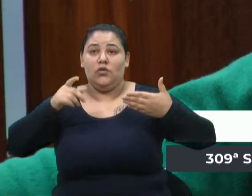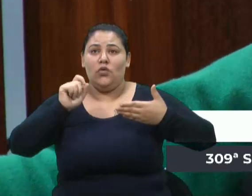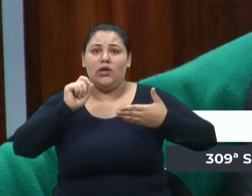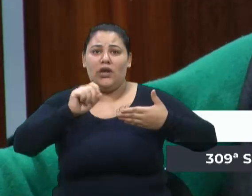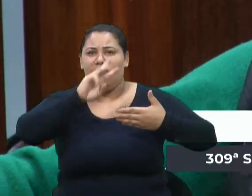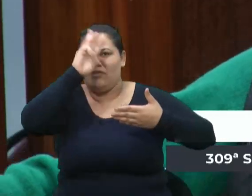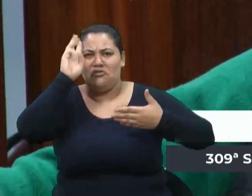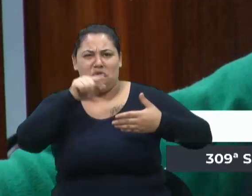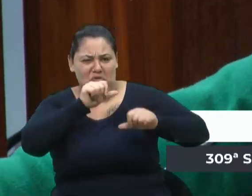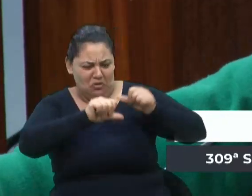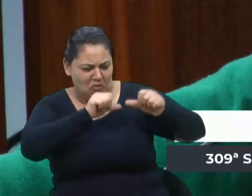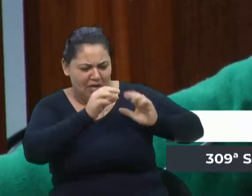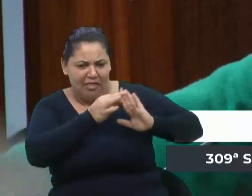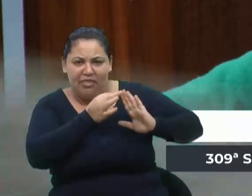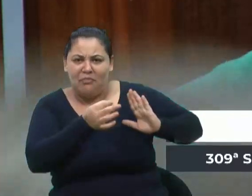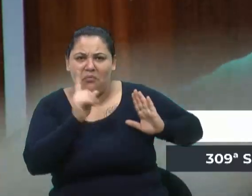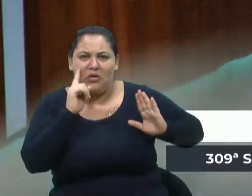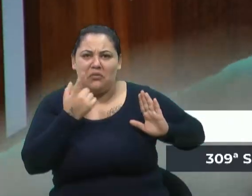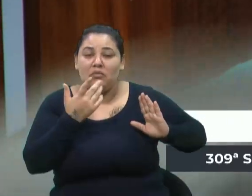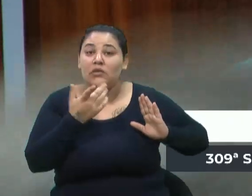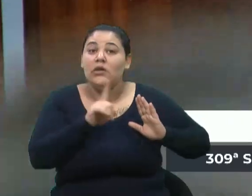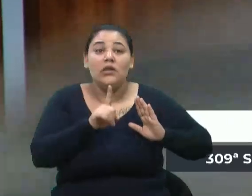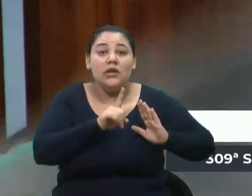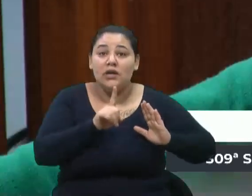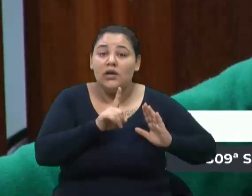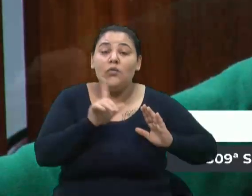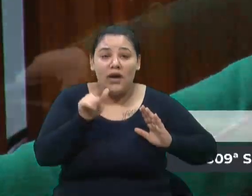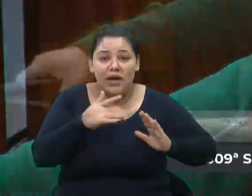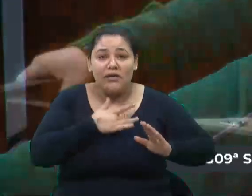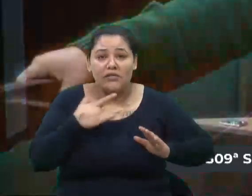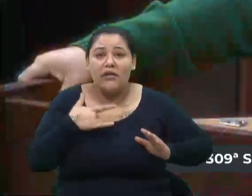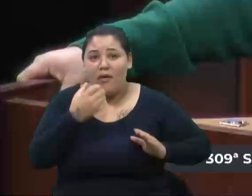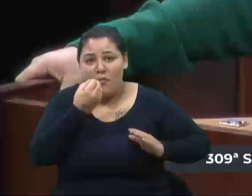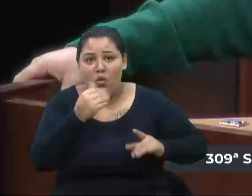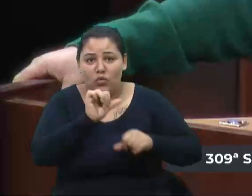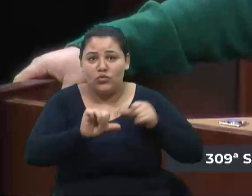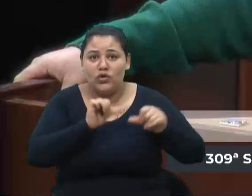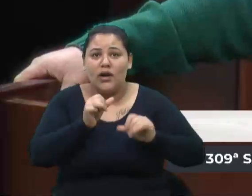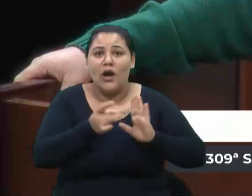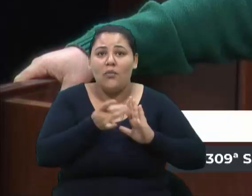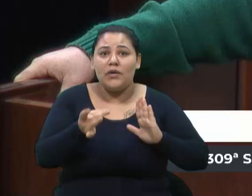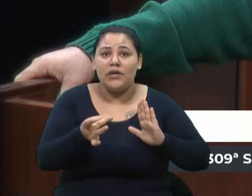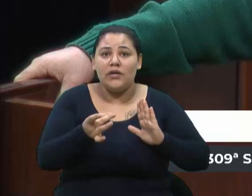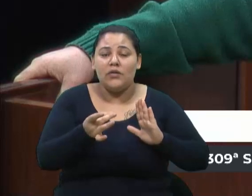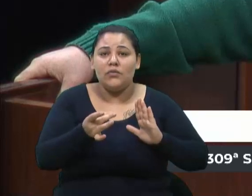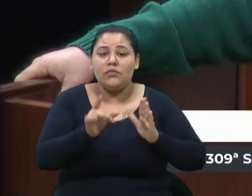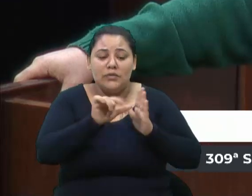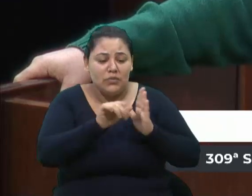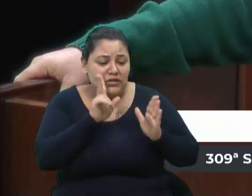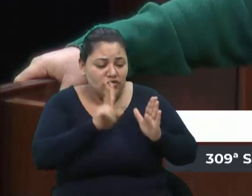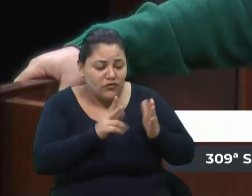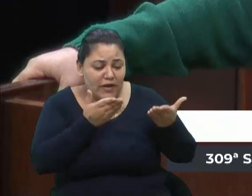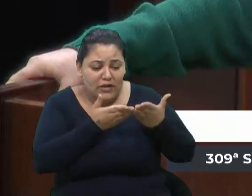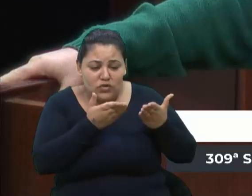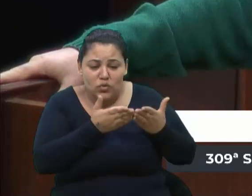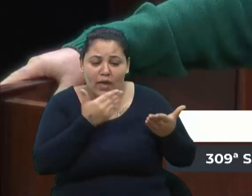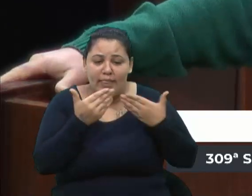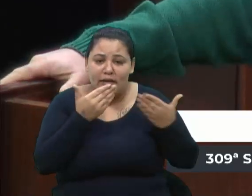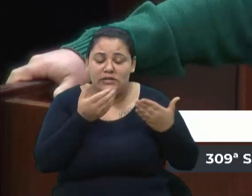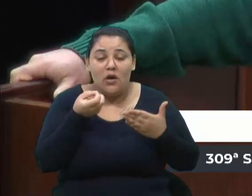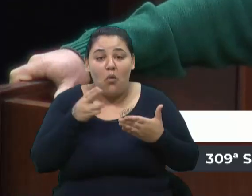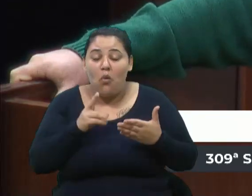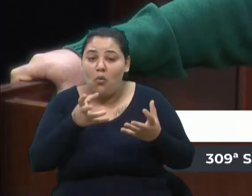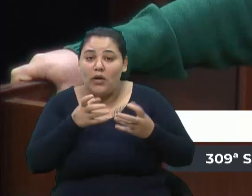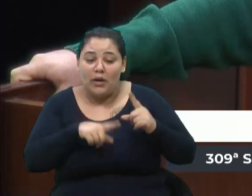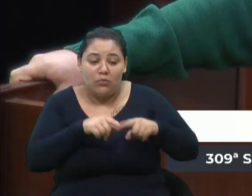ideia não eu acho que a gente tem que mudar de oposições e é saudável não é feio porque ou a gente quer o Mercado Público